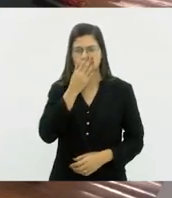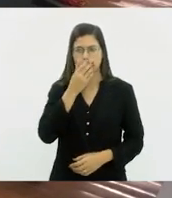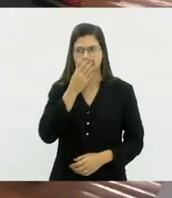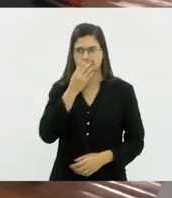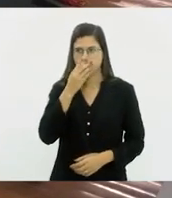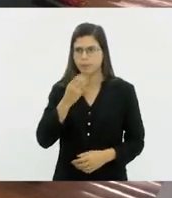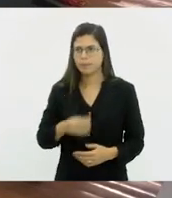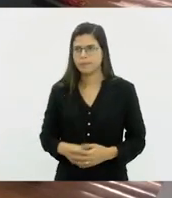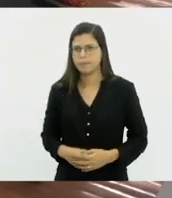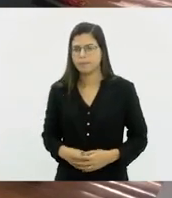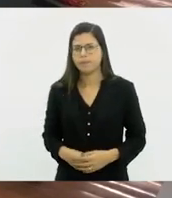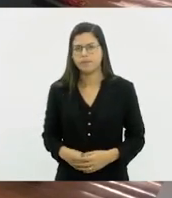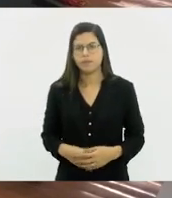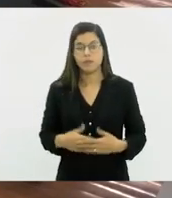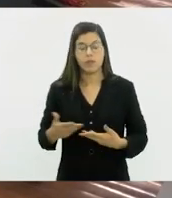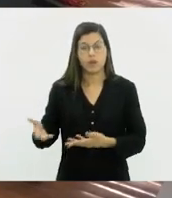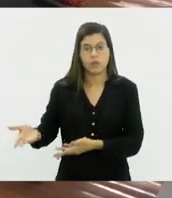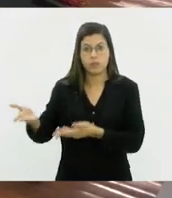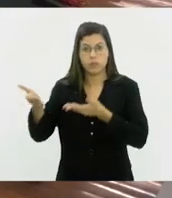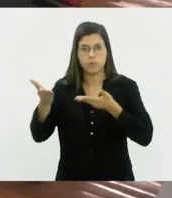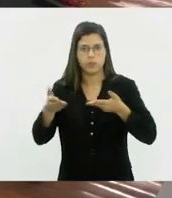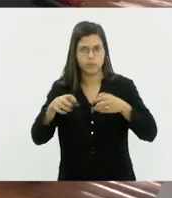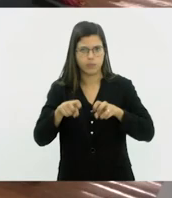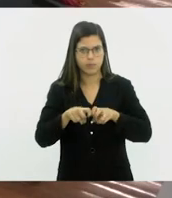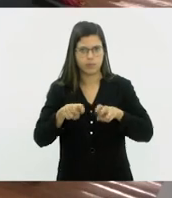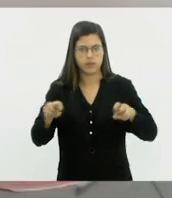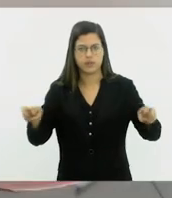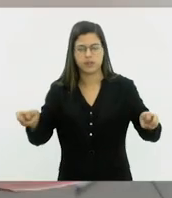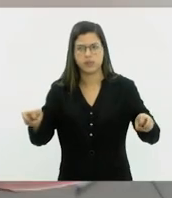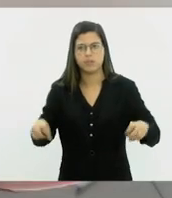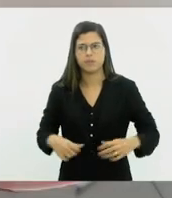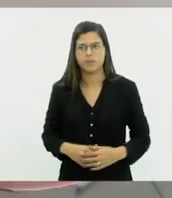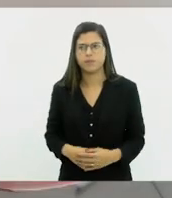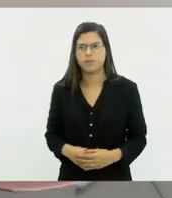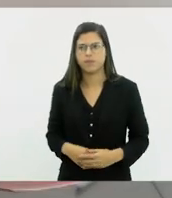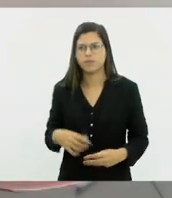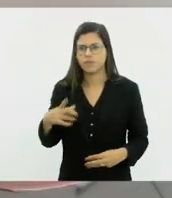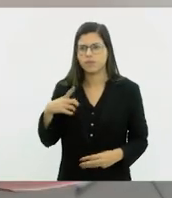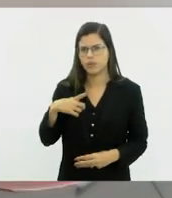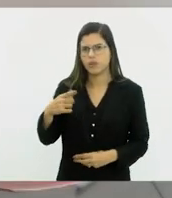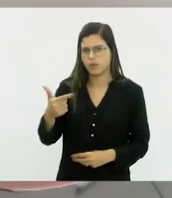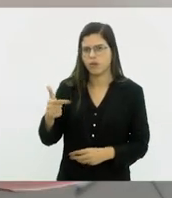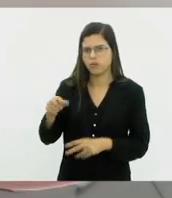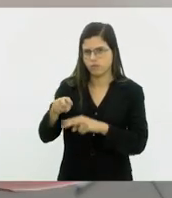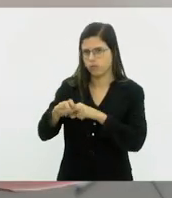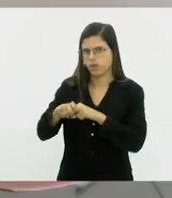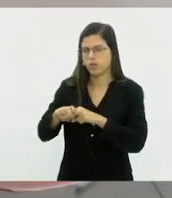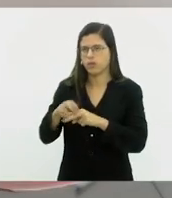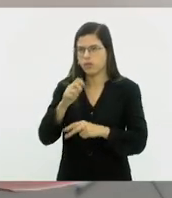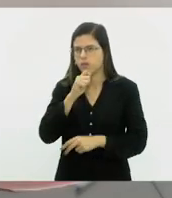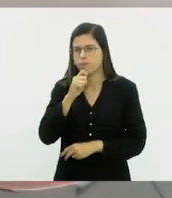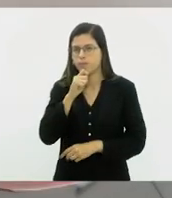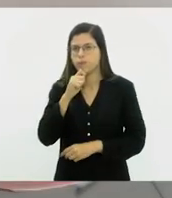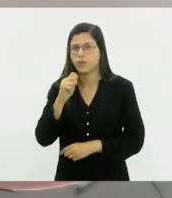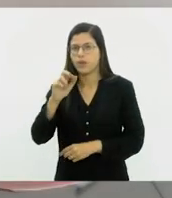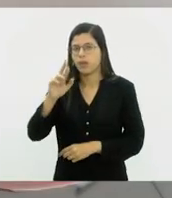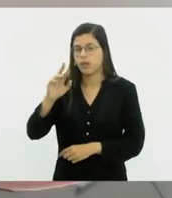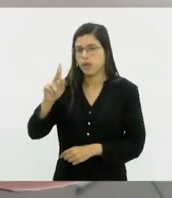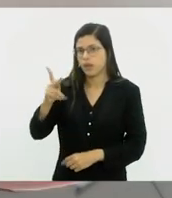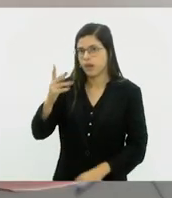eh chamo para compor a mesa temos ainda lugares aqui né o Henrique